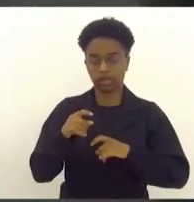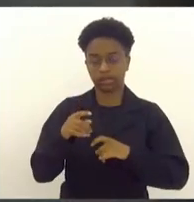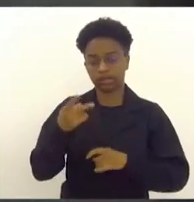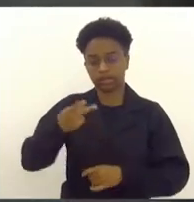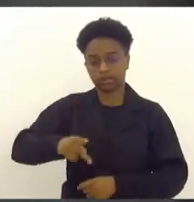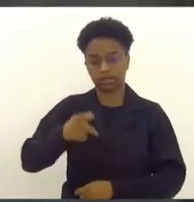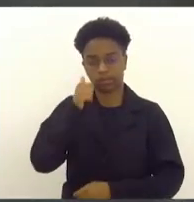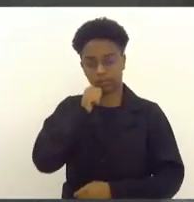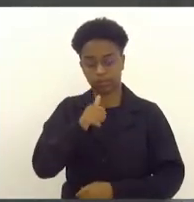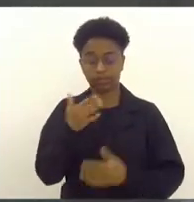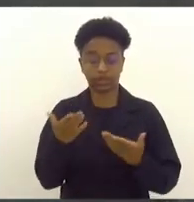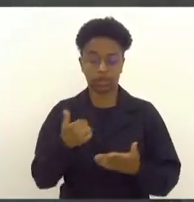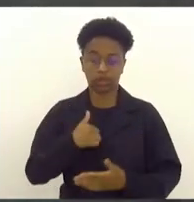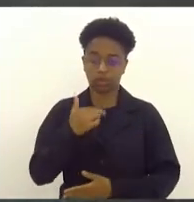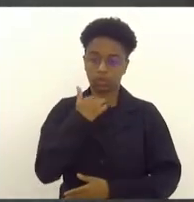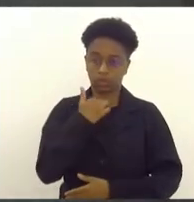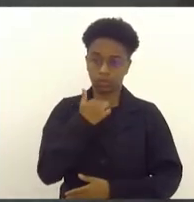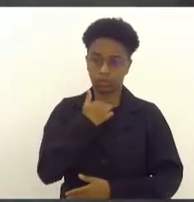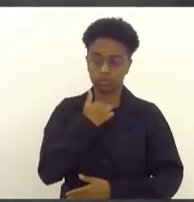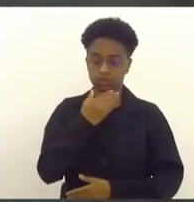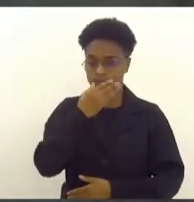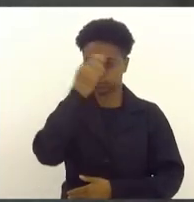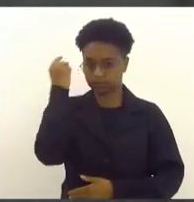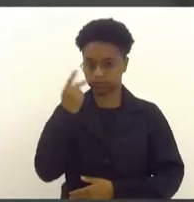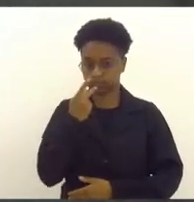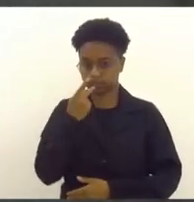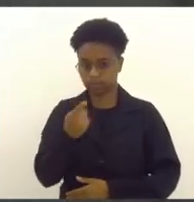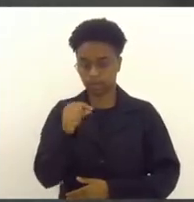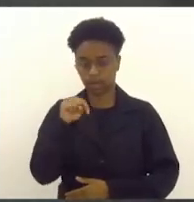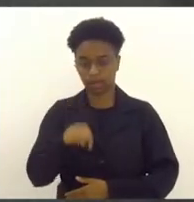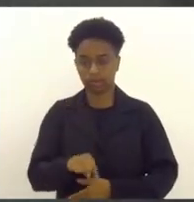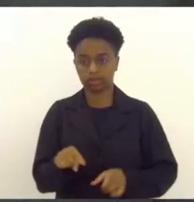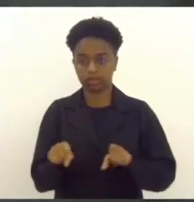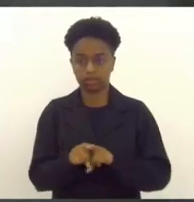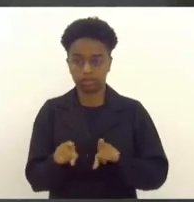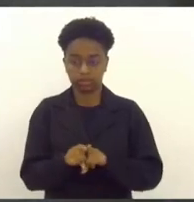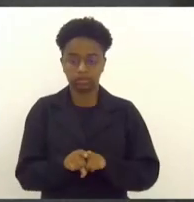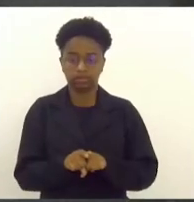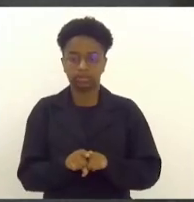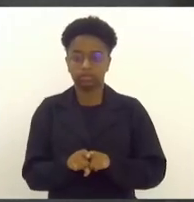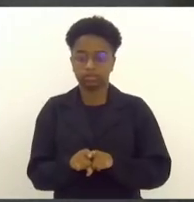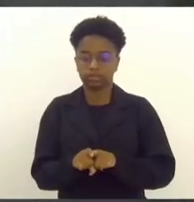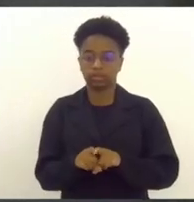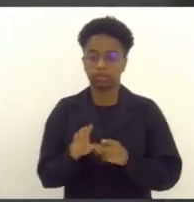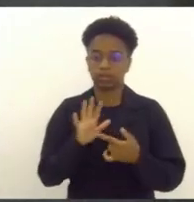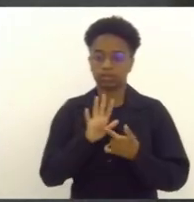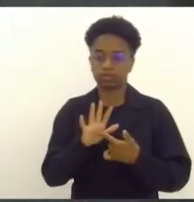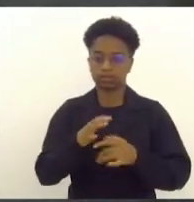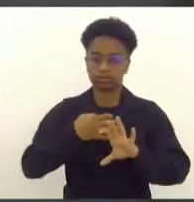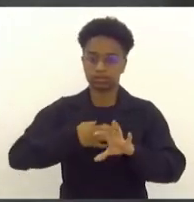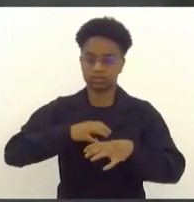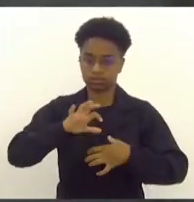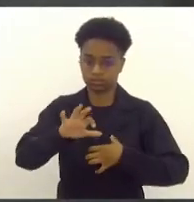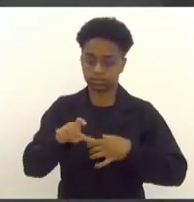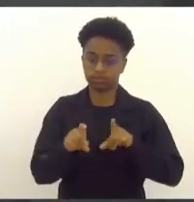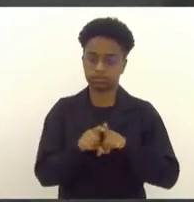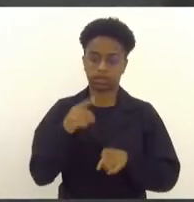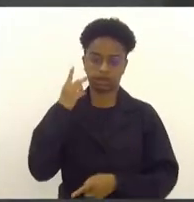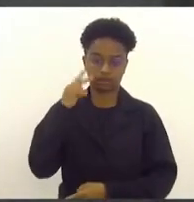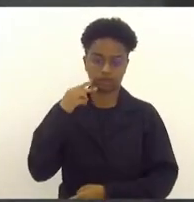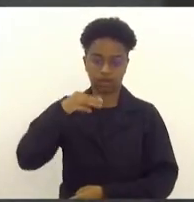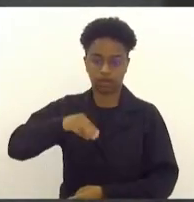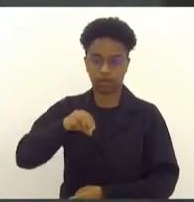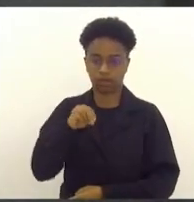é isso é o presidente eu não poderia deixar de relatar aqui e de é prestar a minha solidariedade a vereadora